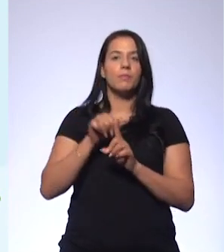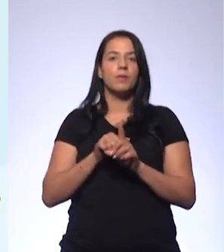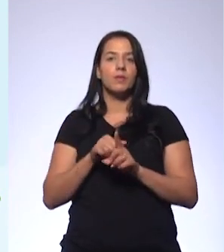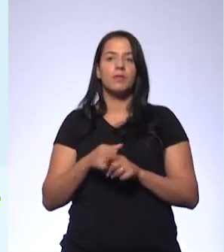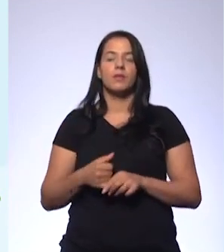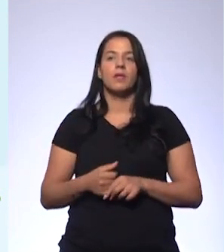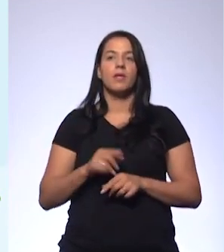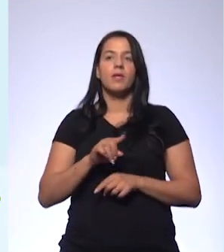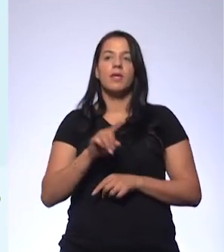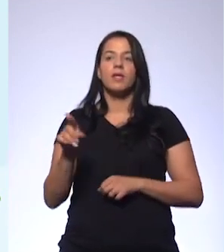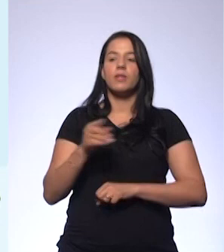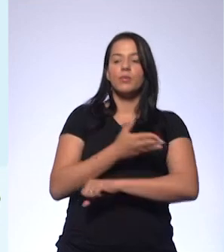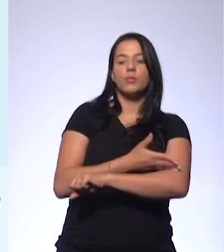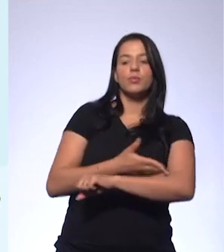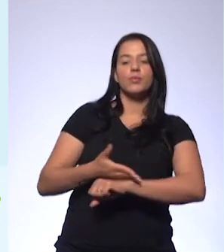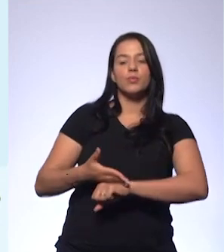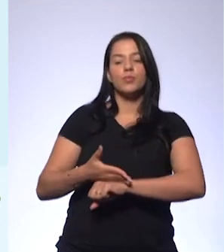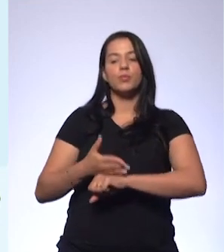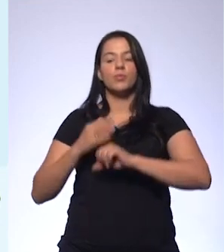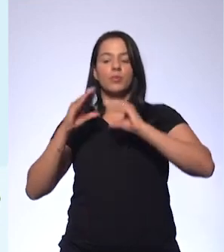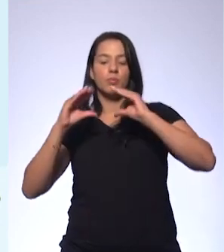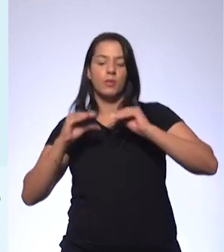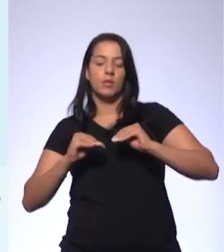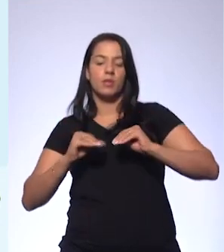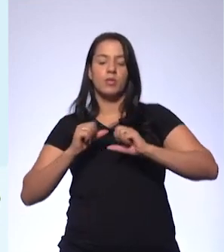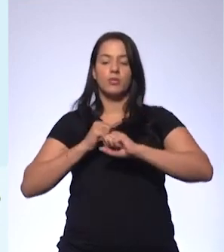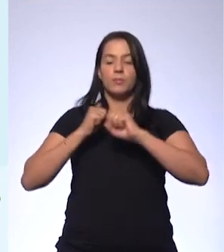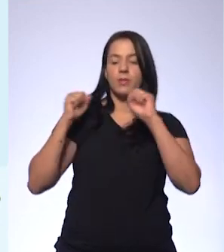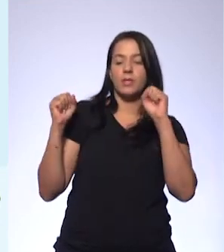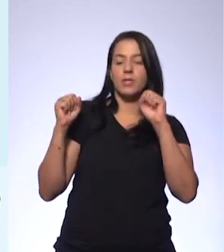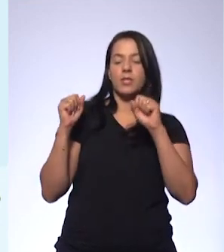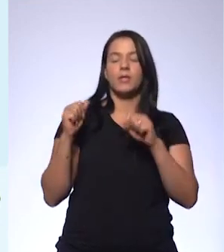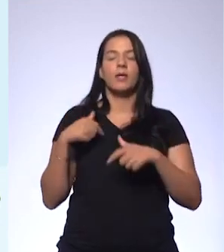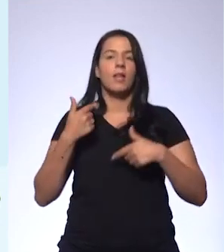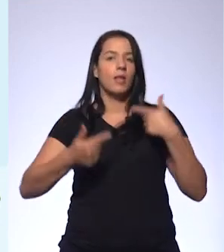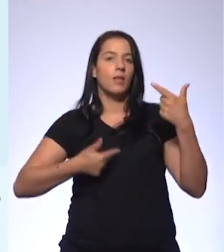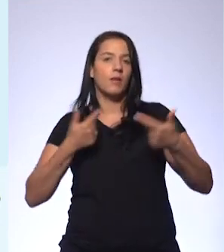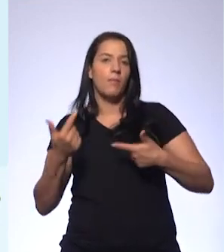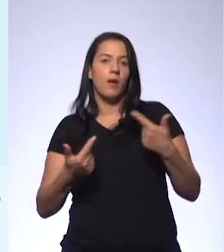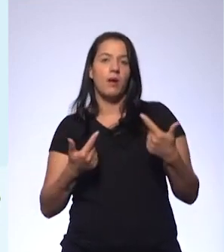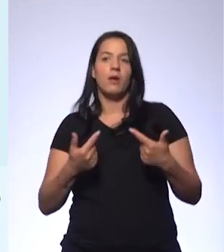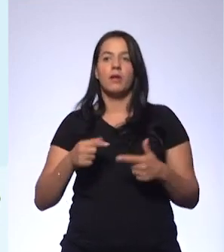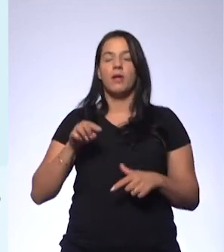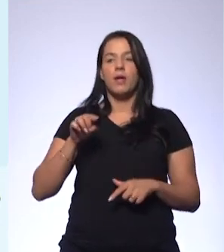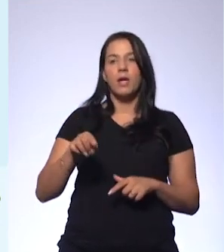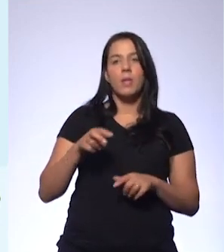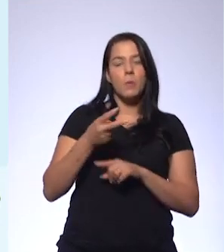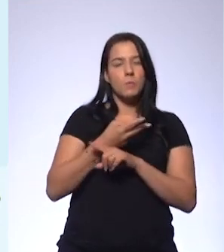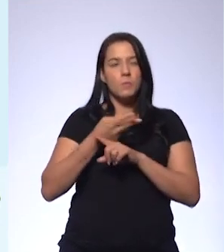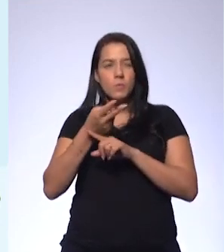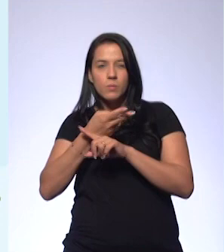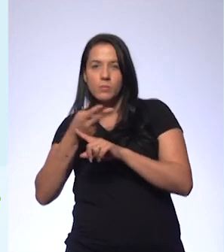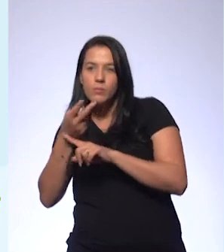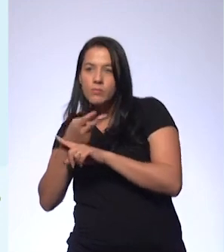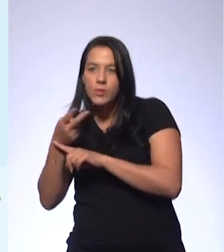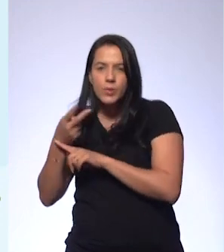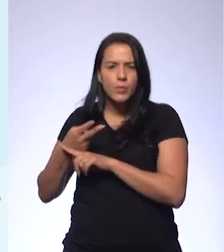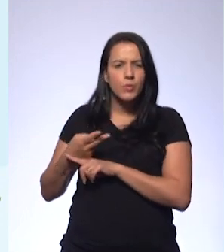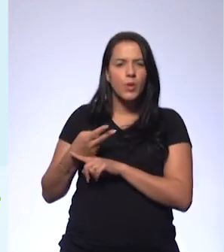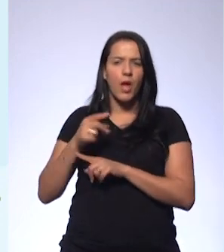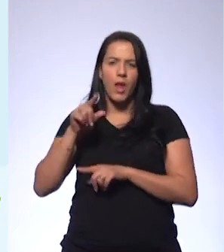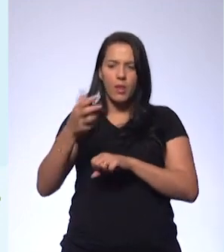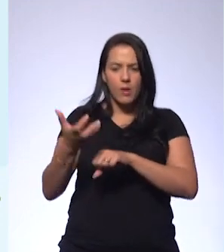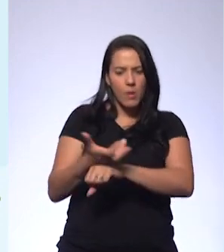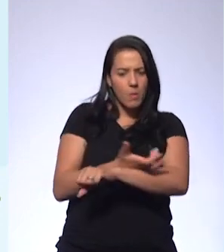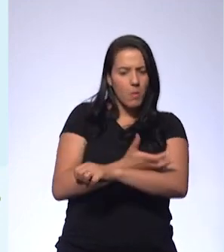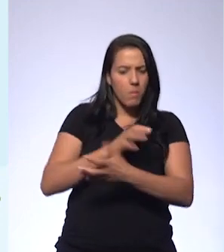o hábito? Né? Ela tem hábito diurno, noturno? Ela é uma espécie predadora? Ela é uma espécie, né, que se alimenta só de